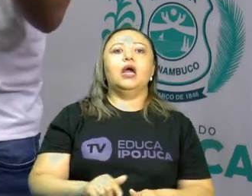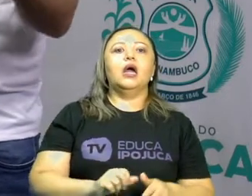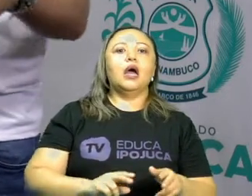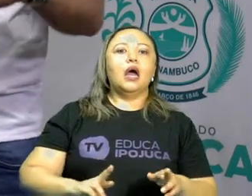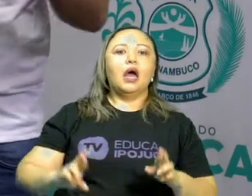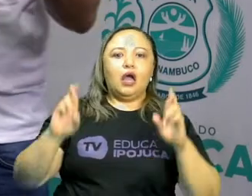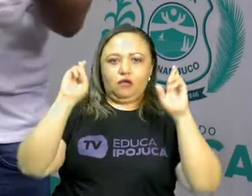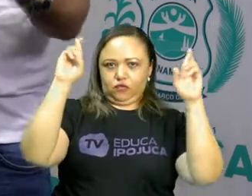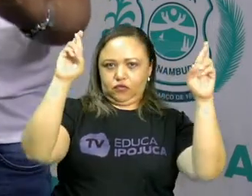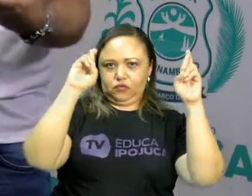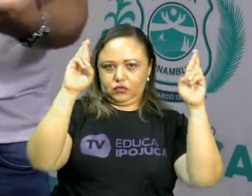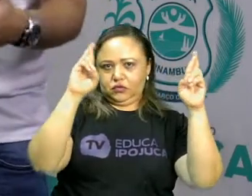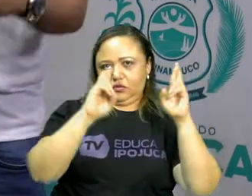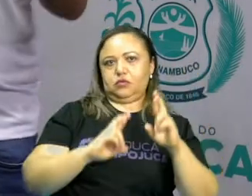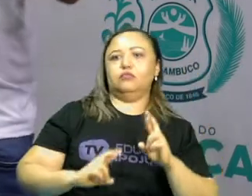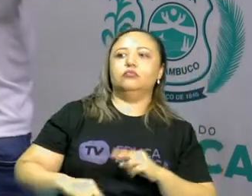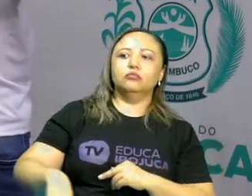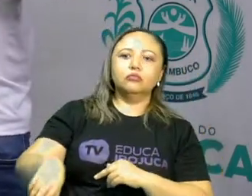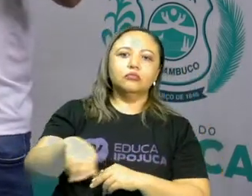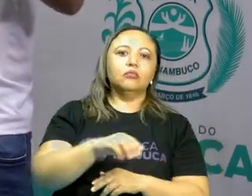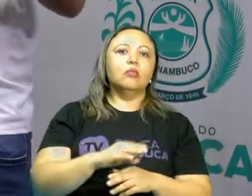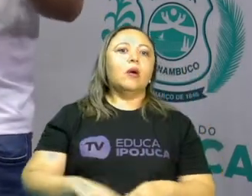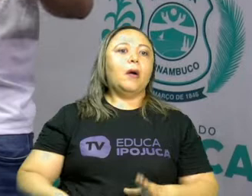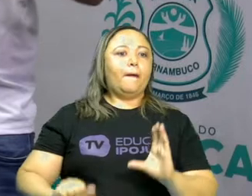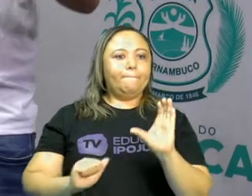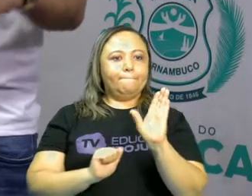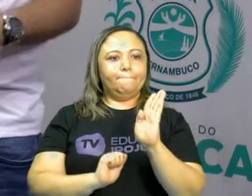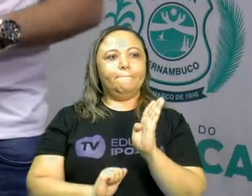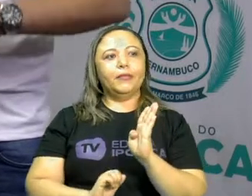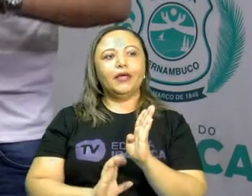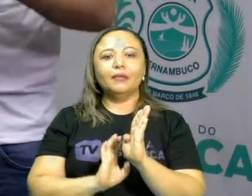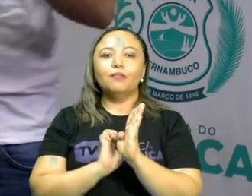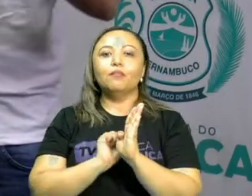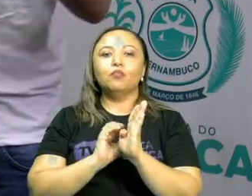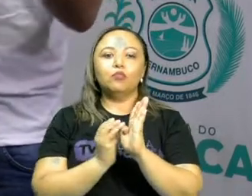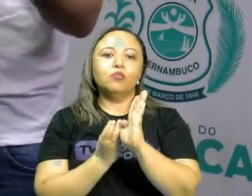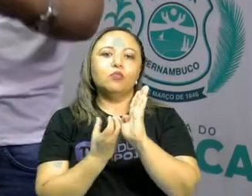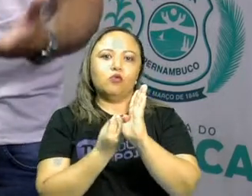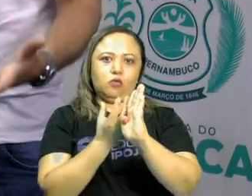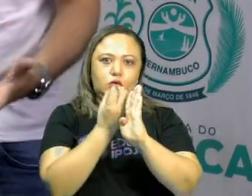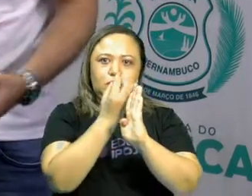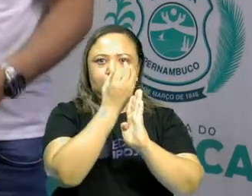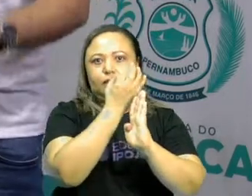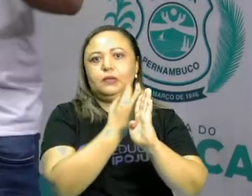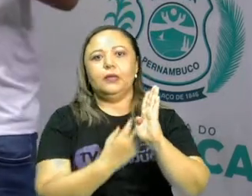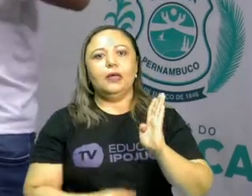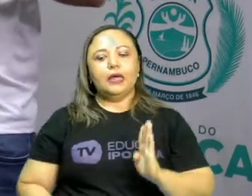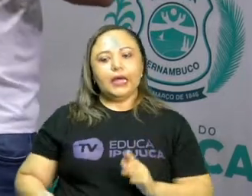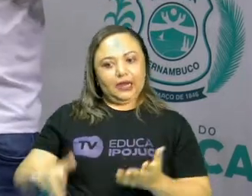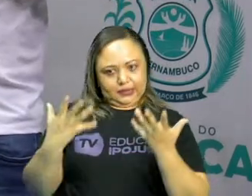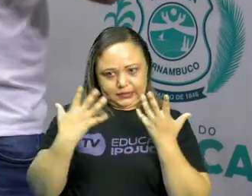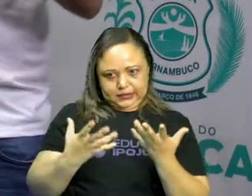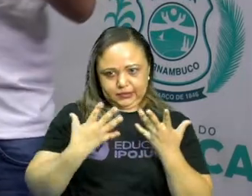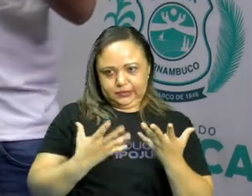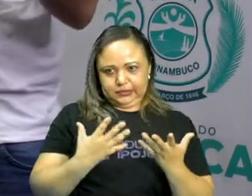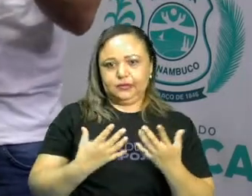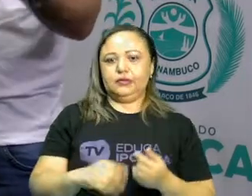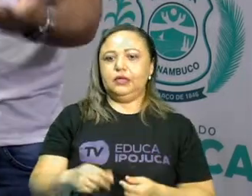quem é a burguesia? São os comerciantes. Os comerciantes, em busca de maior poder político, de